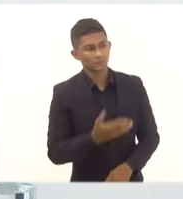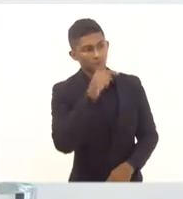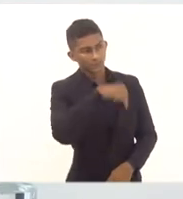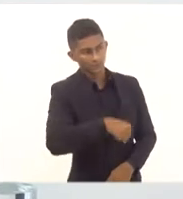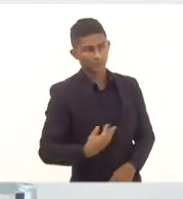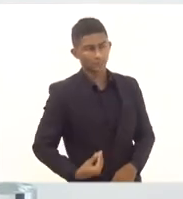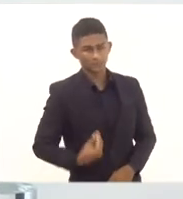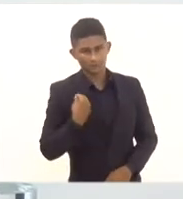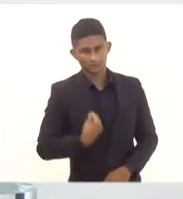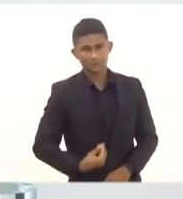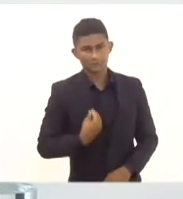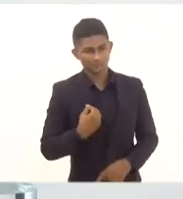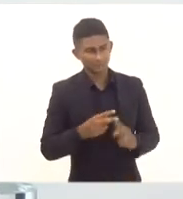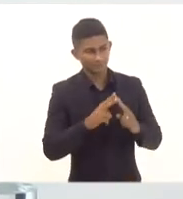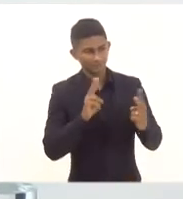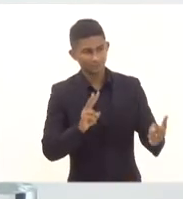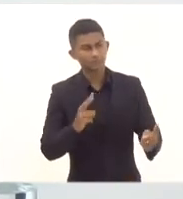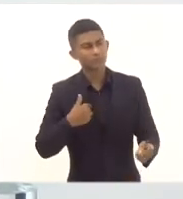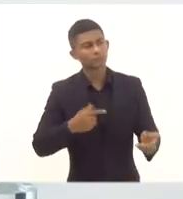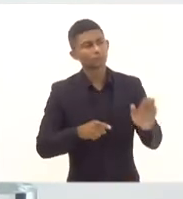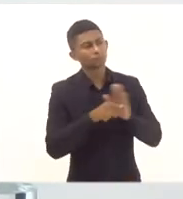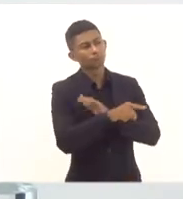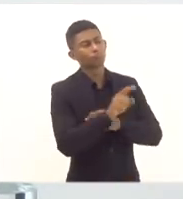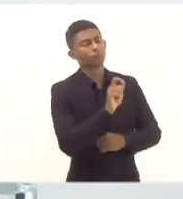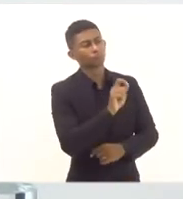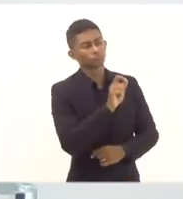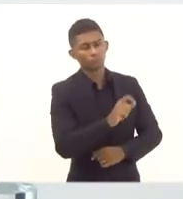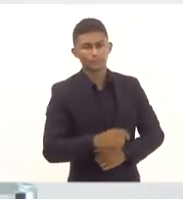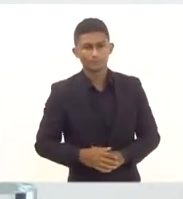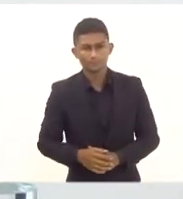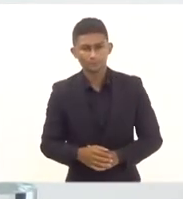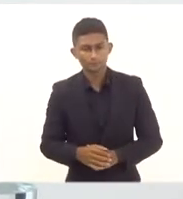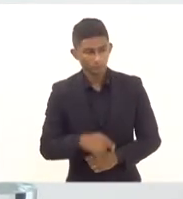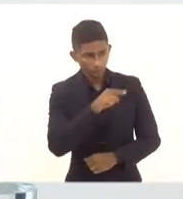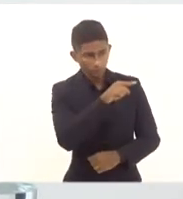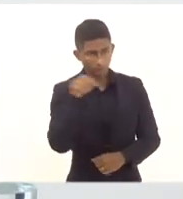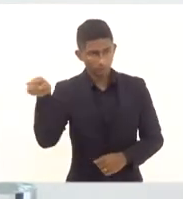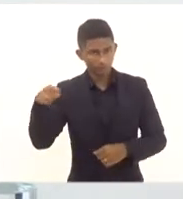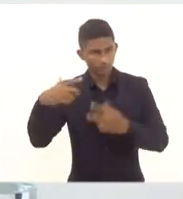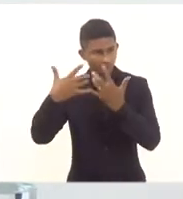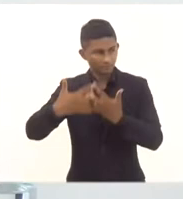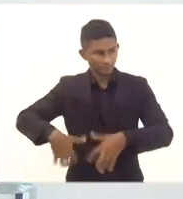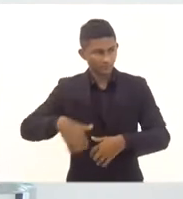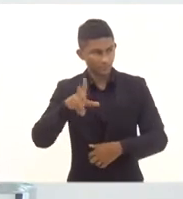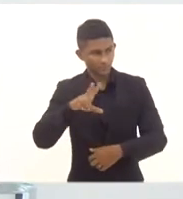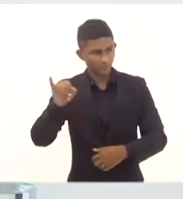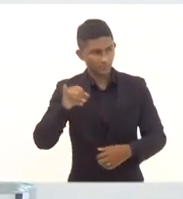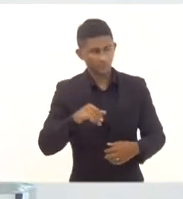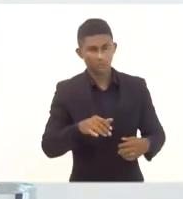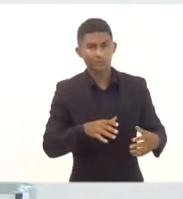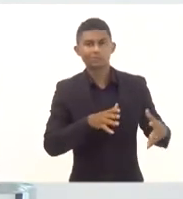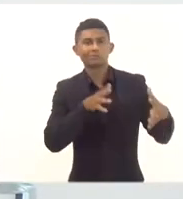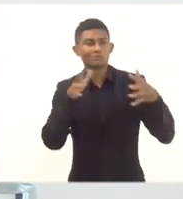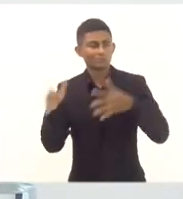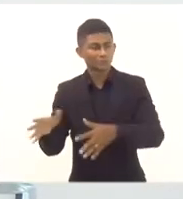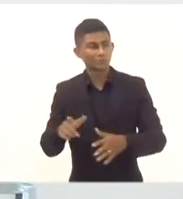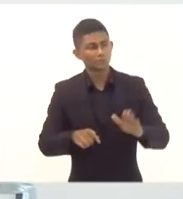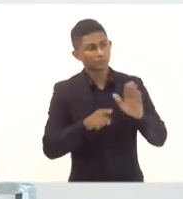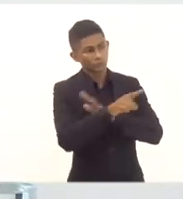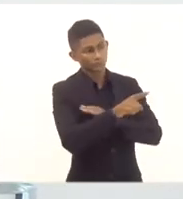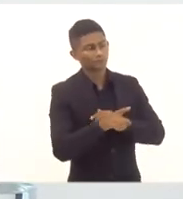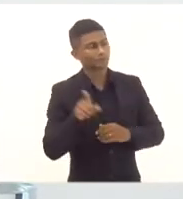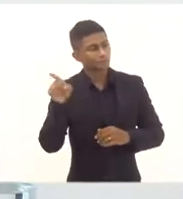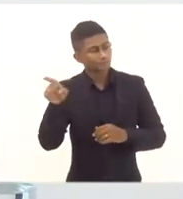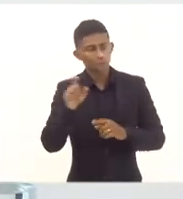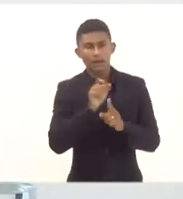excelência para saber já que está a caminho de Petrópolis Como está a situação não